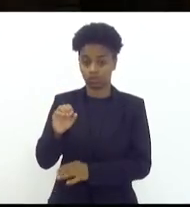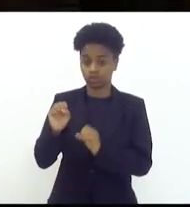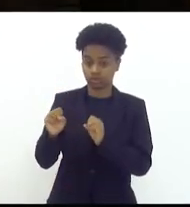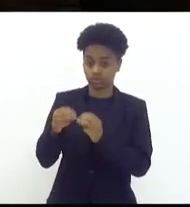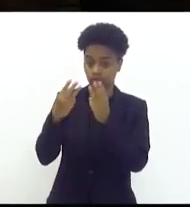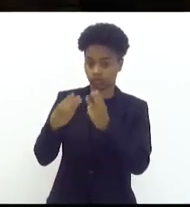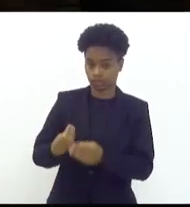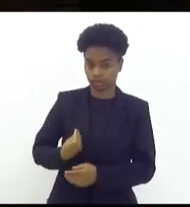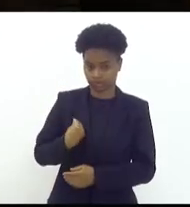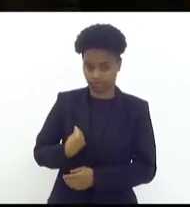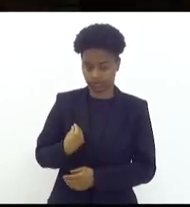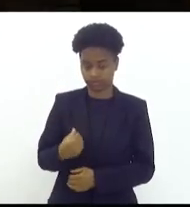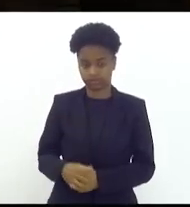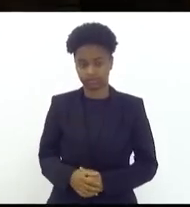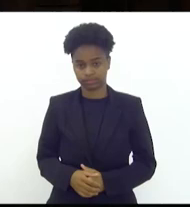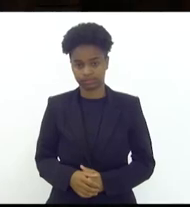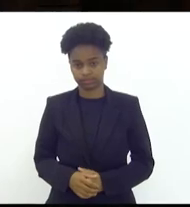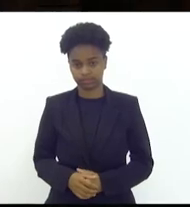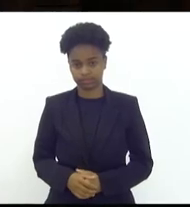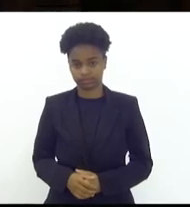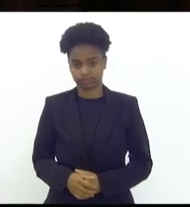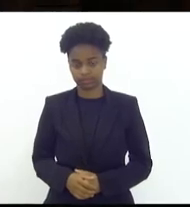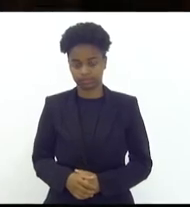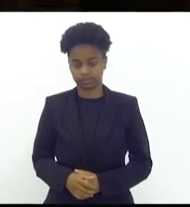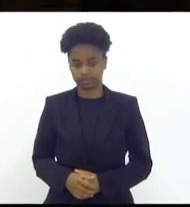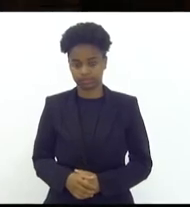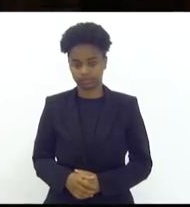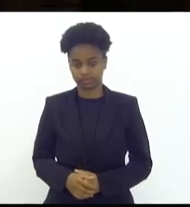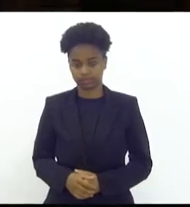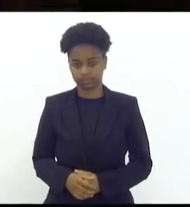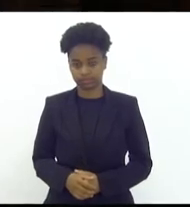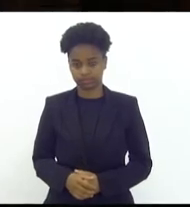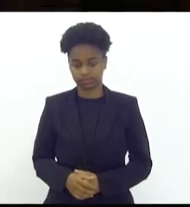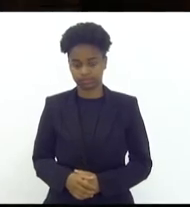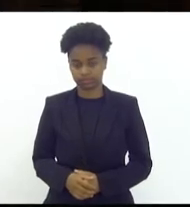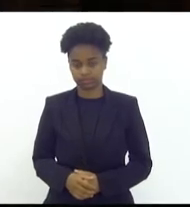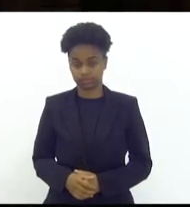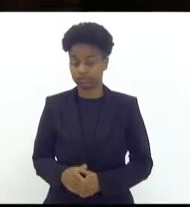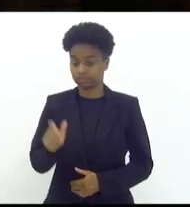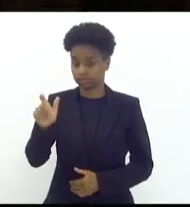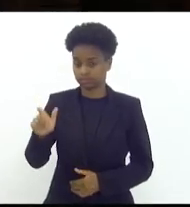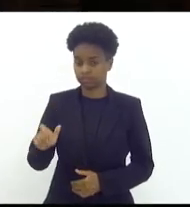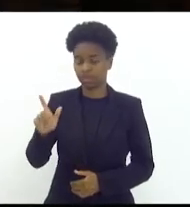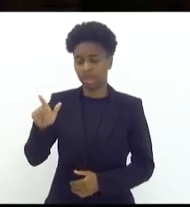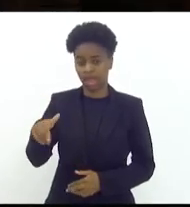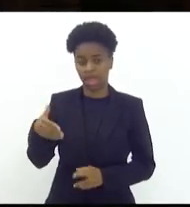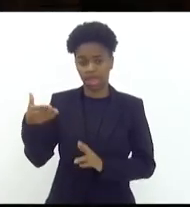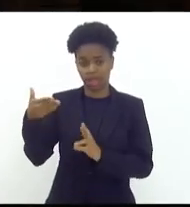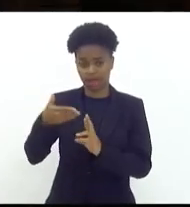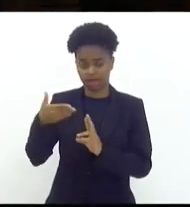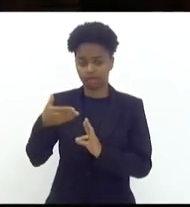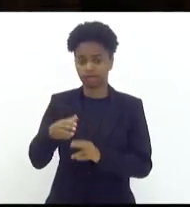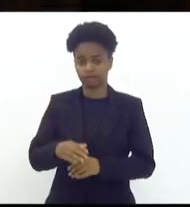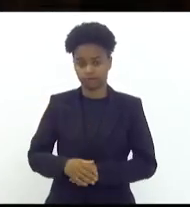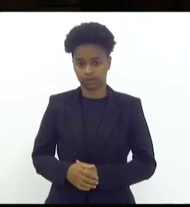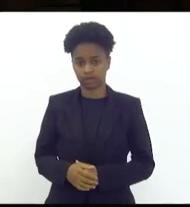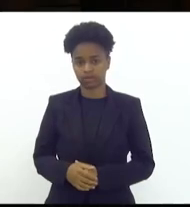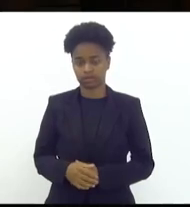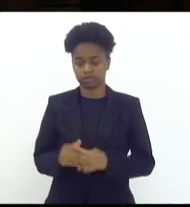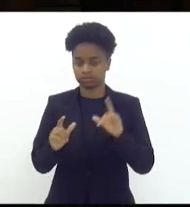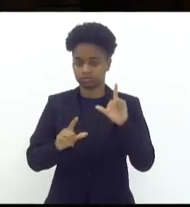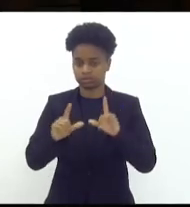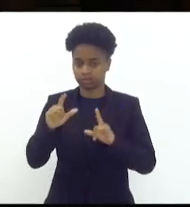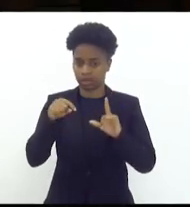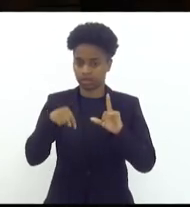o Boni o Boni vem ser para nós uma referência na TV